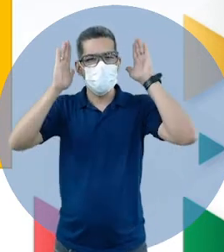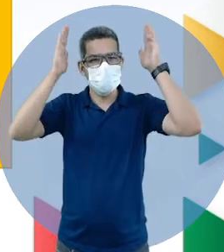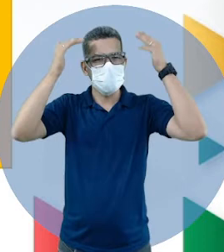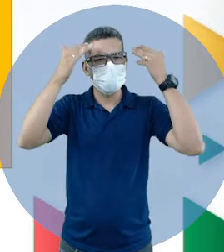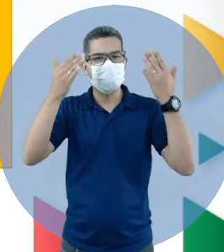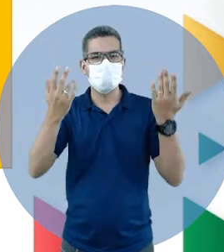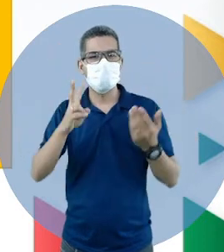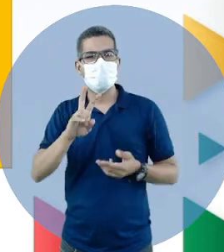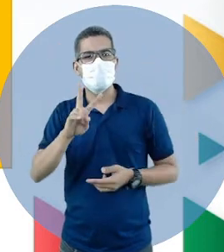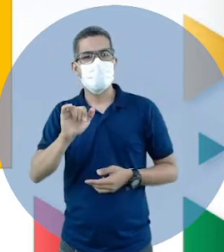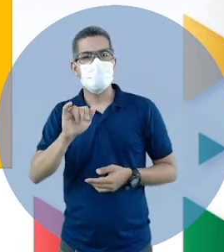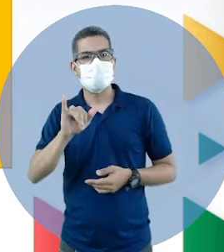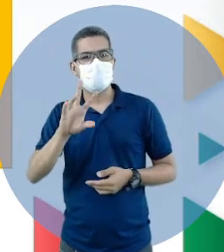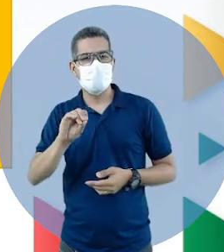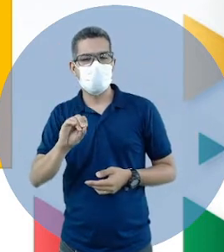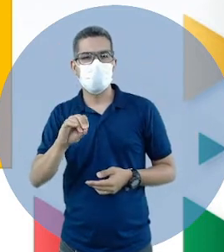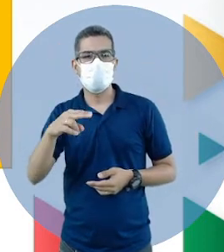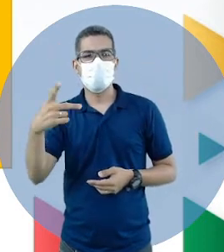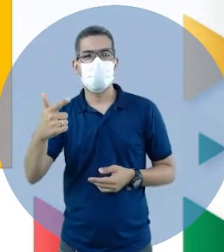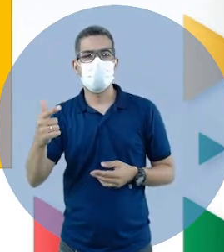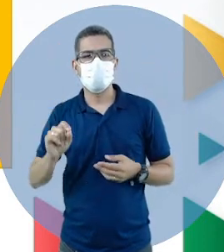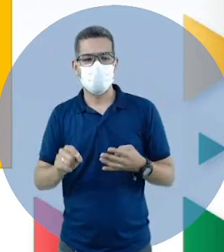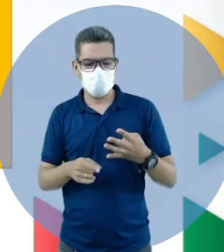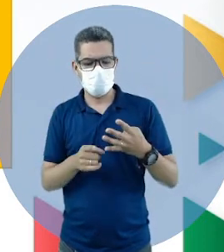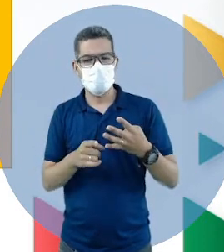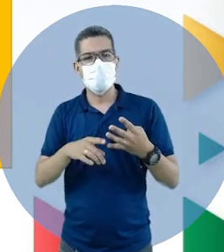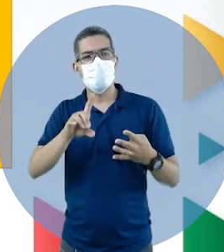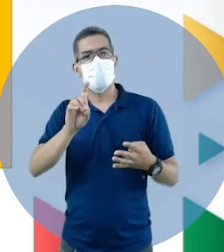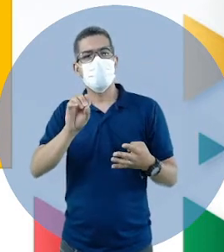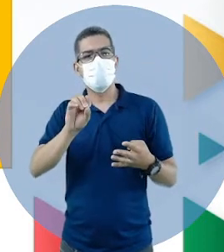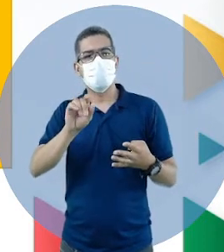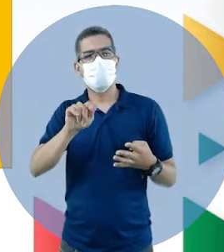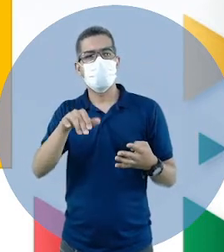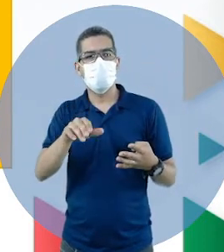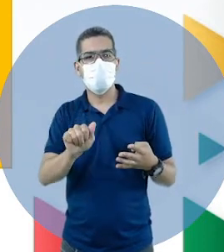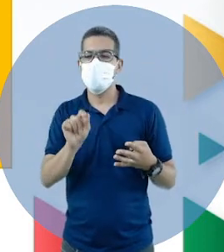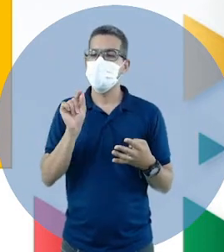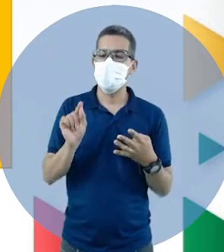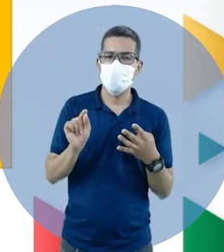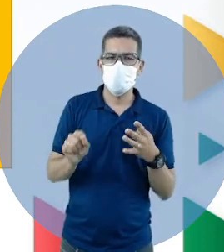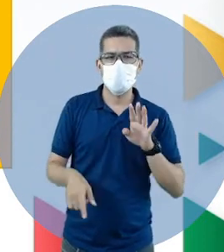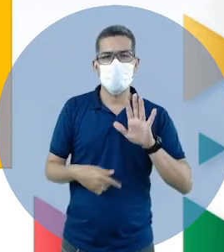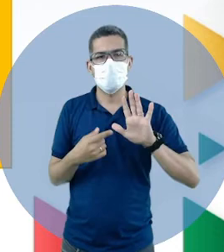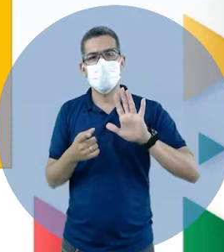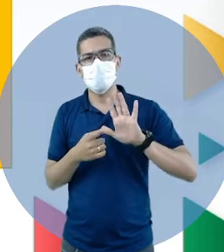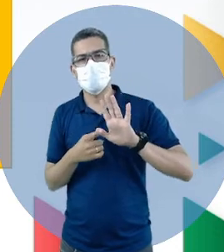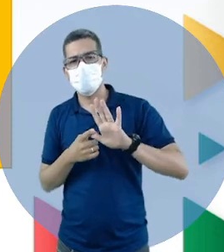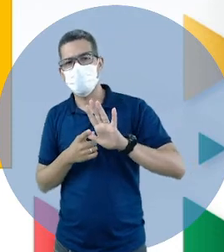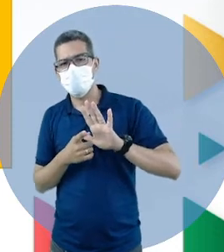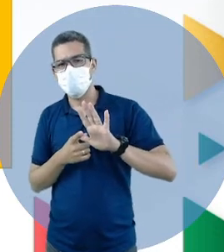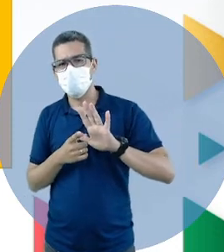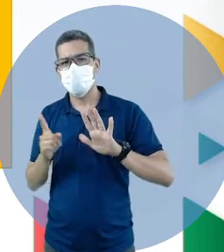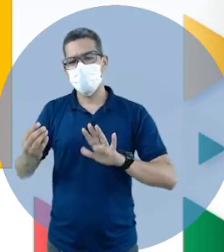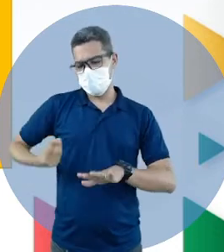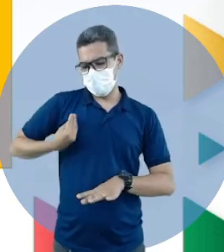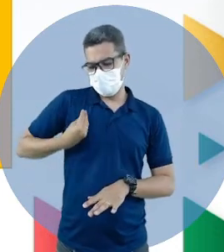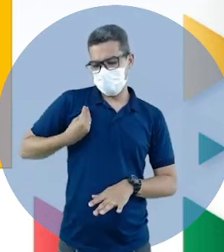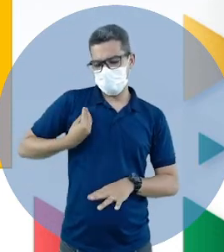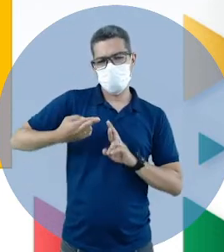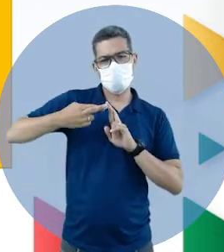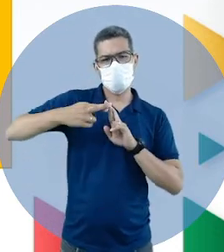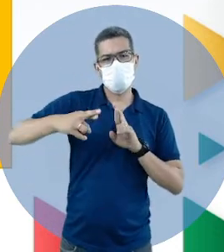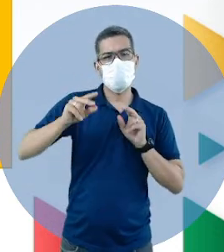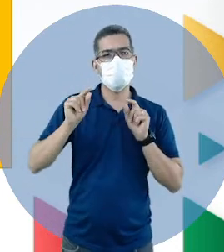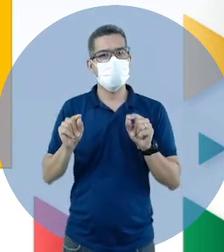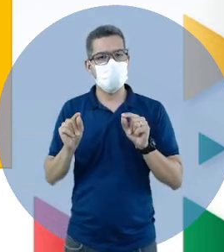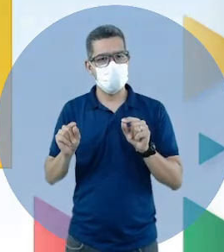é o Vaticano II? 4. O que é um dogma religioso? 5. O que é a vida religiosa? Você sabe? Então,